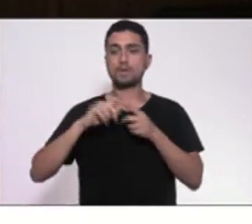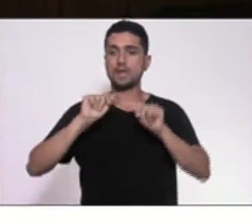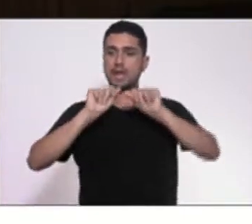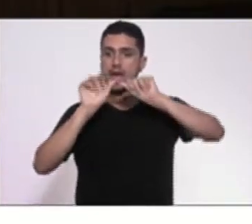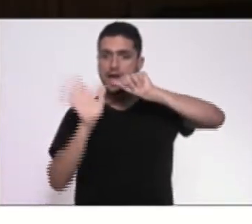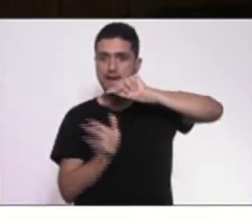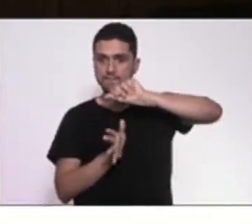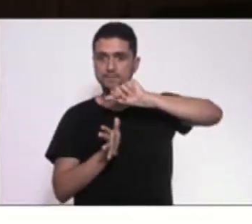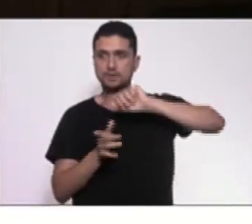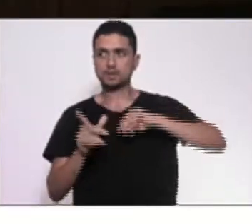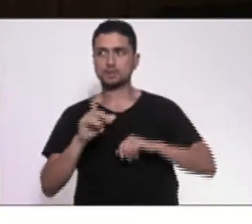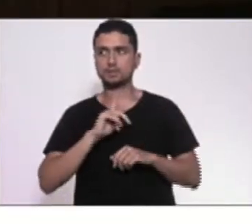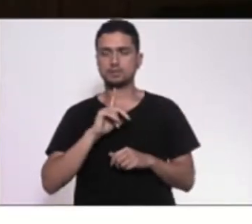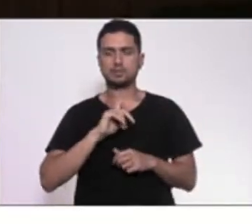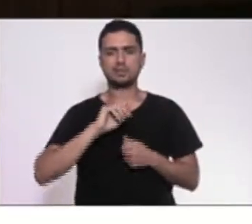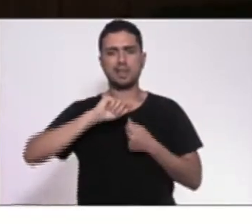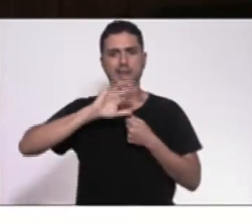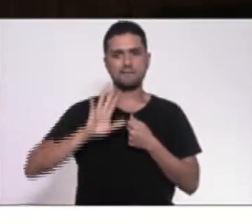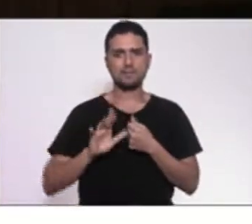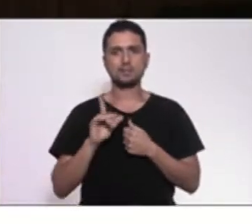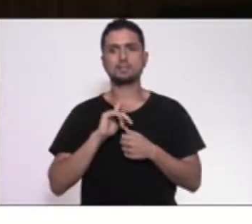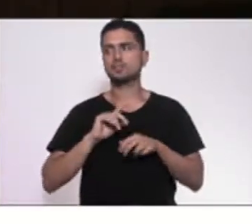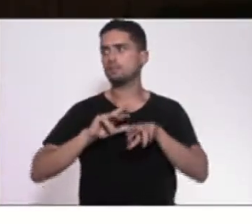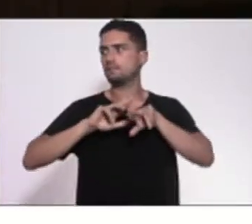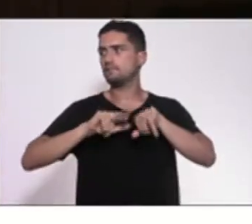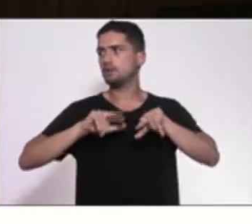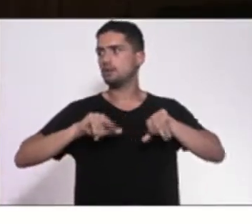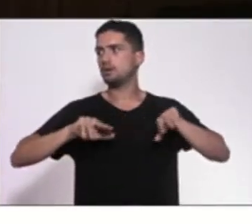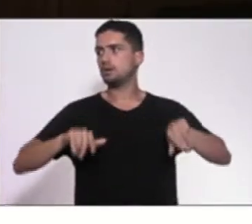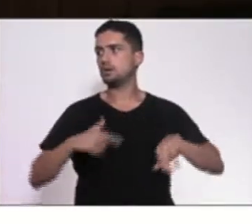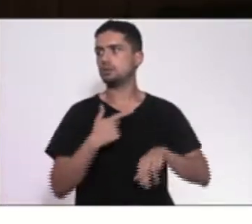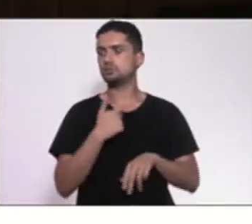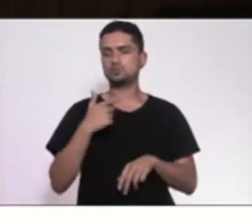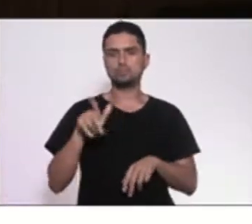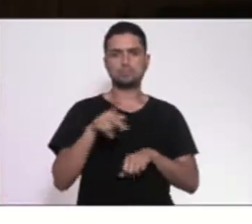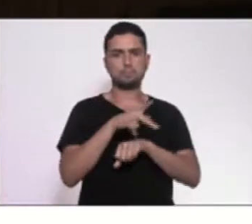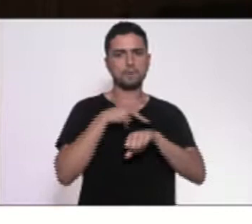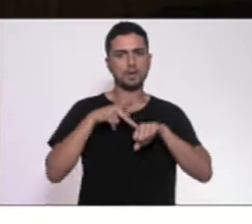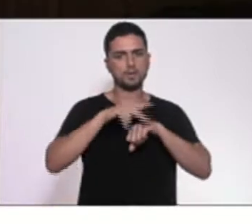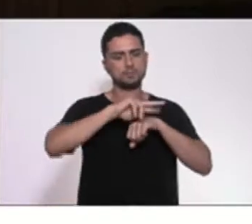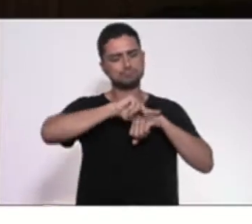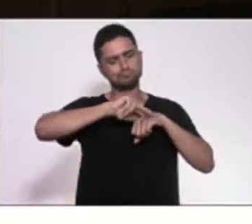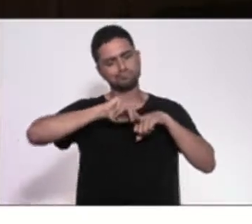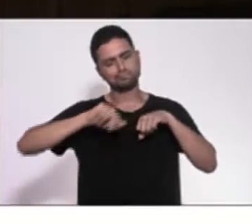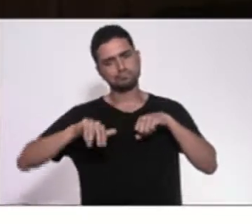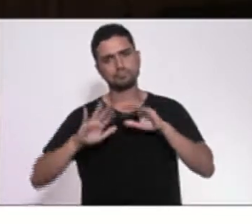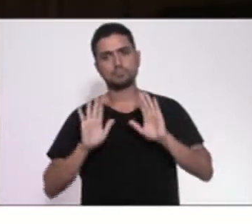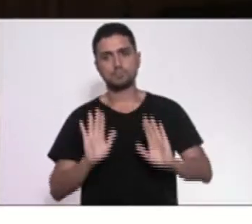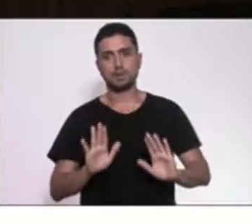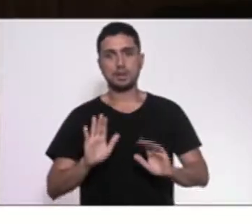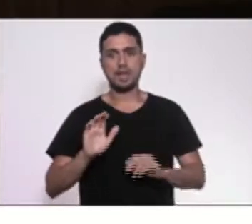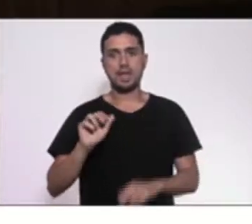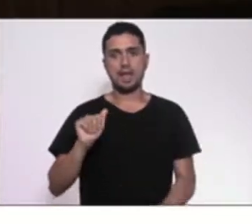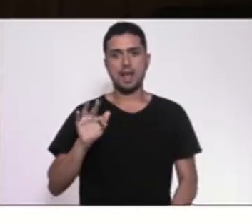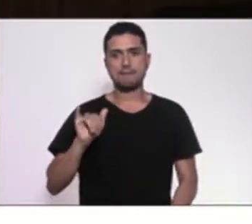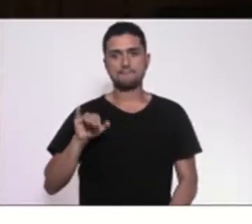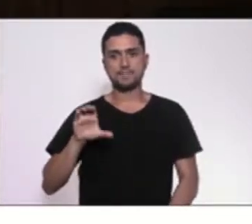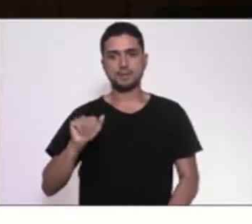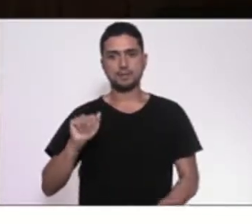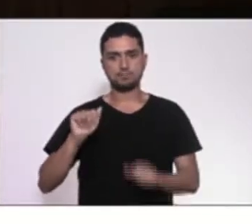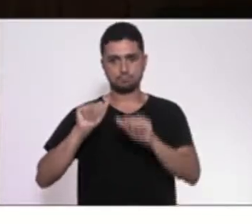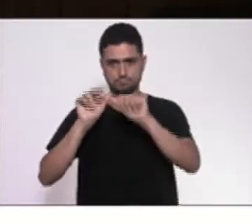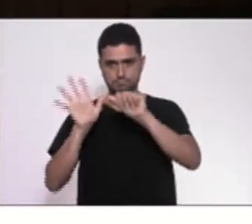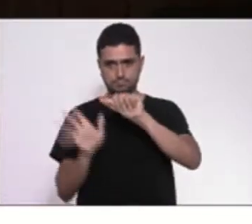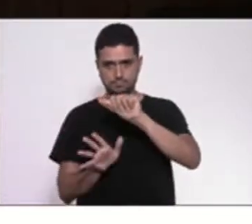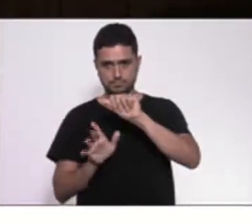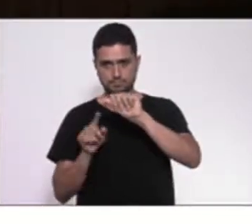dividiu em diversos outros países. Mas a África,